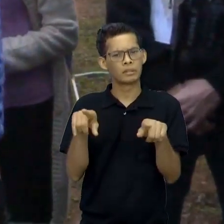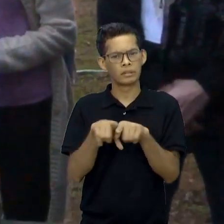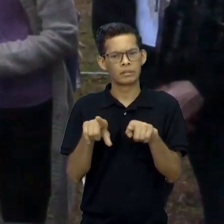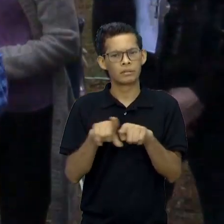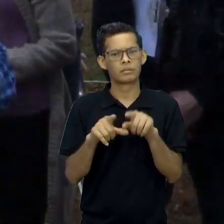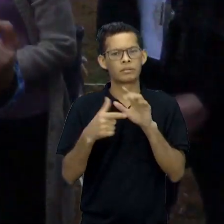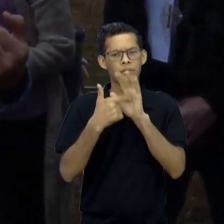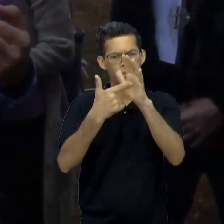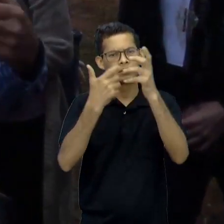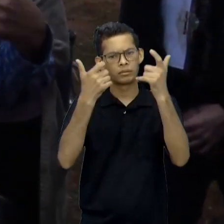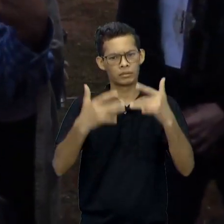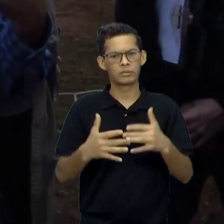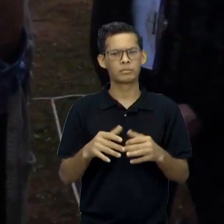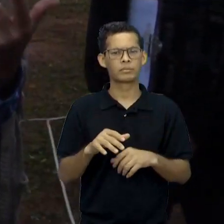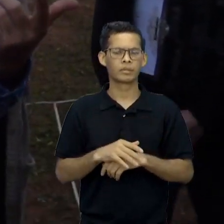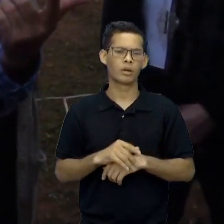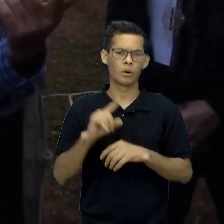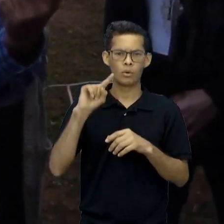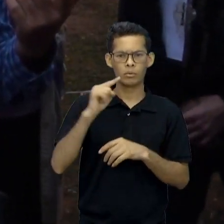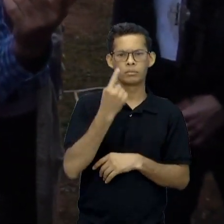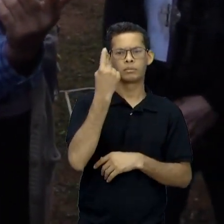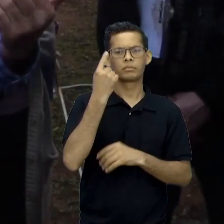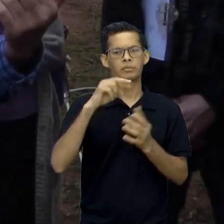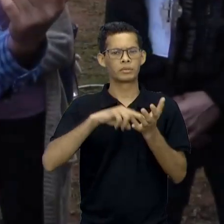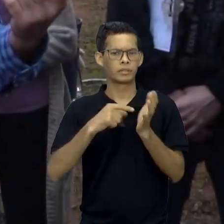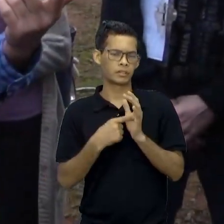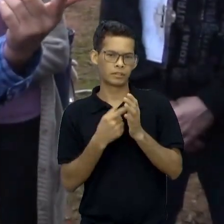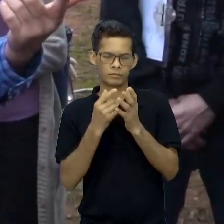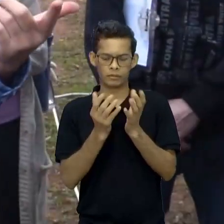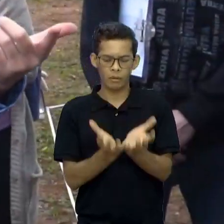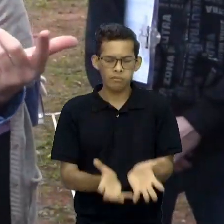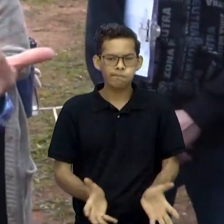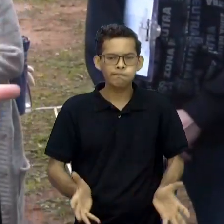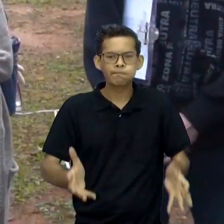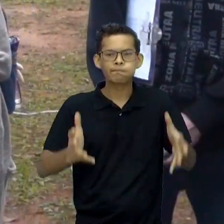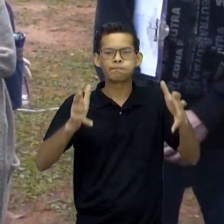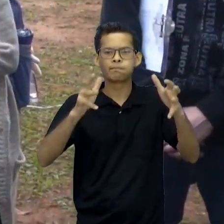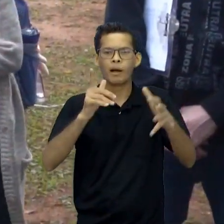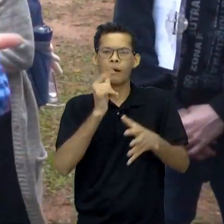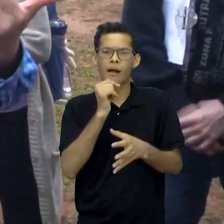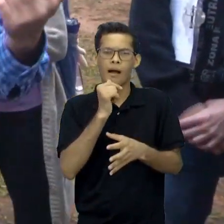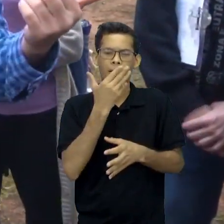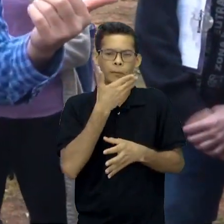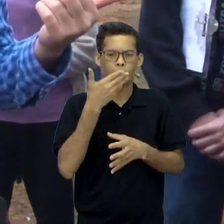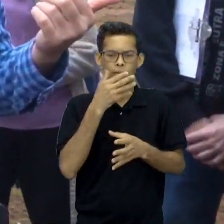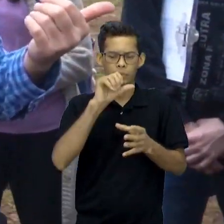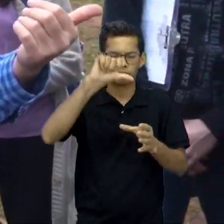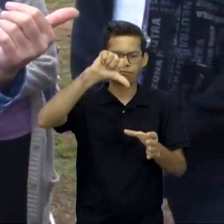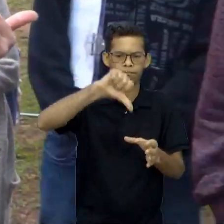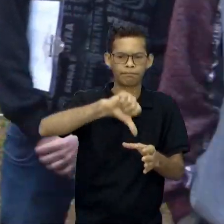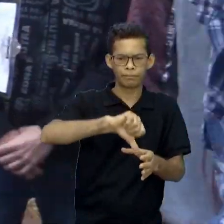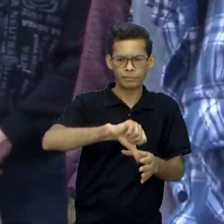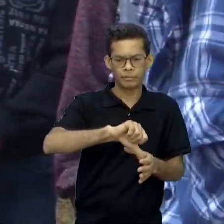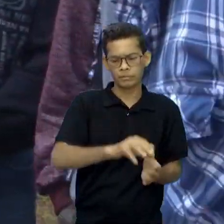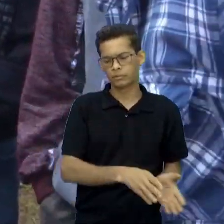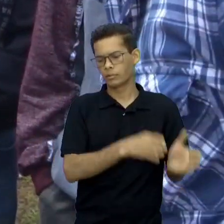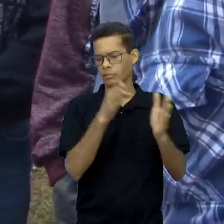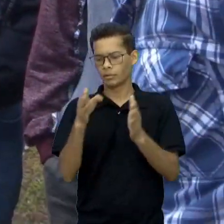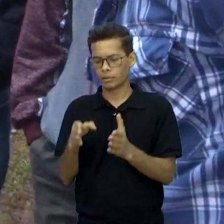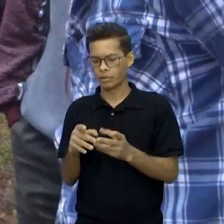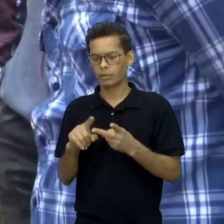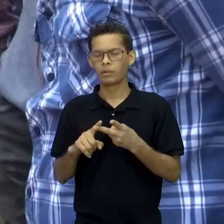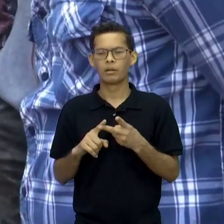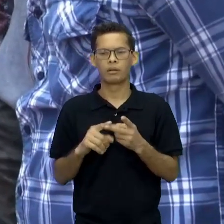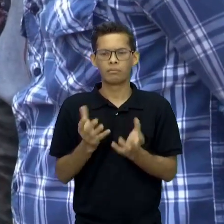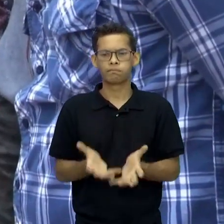seguinte. Primeiro o alvo é um tambor cheio de água doce, depois é um tambor vazio